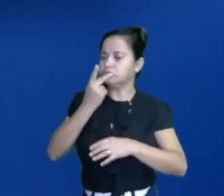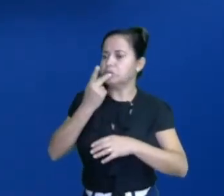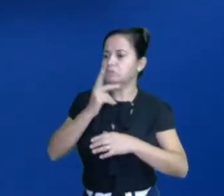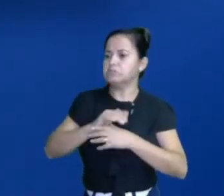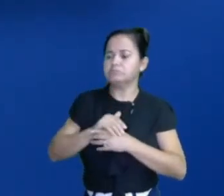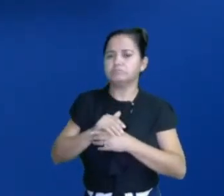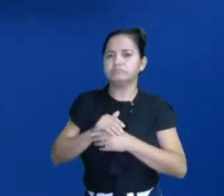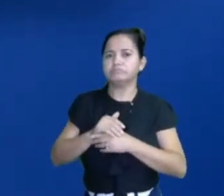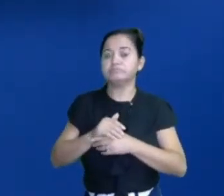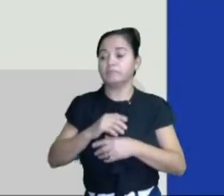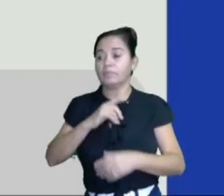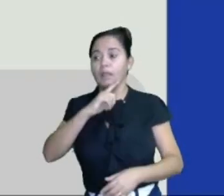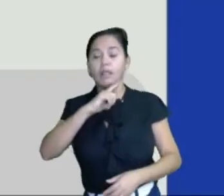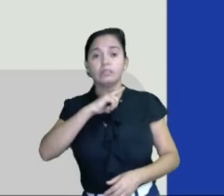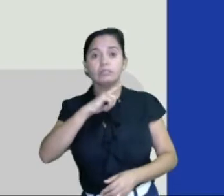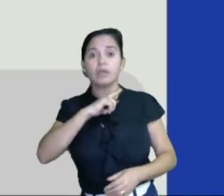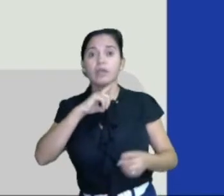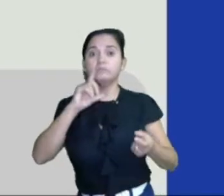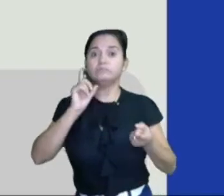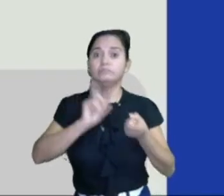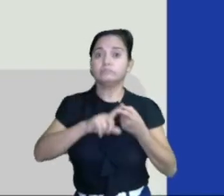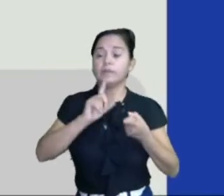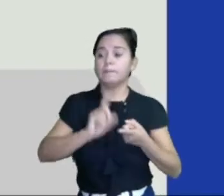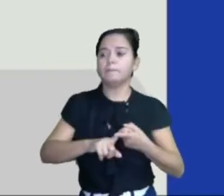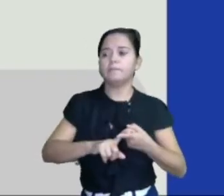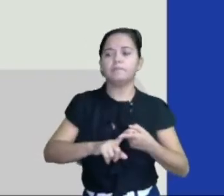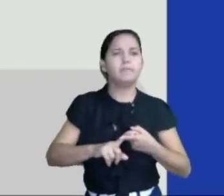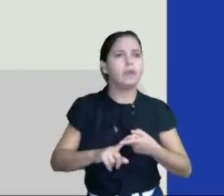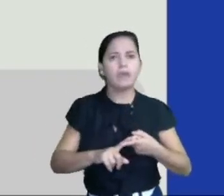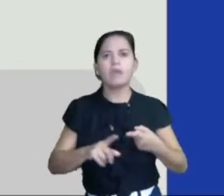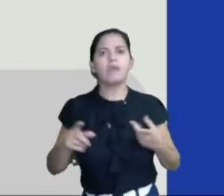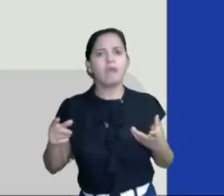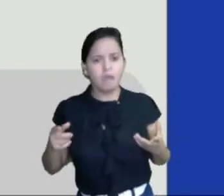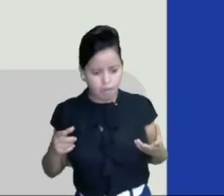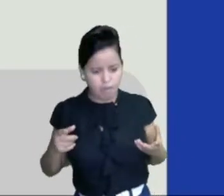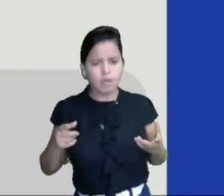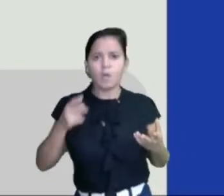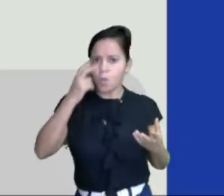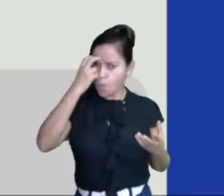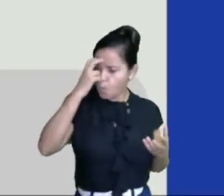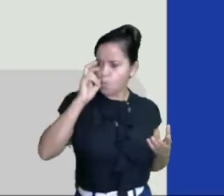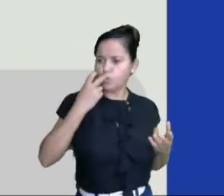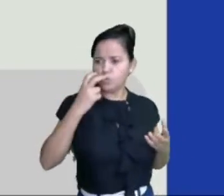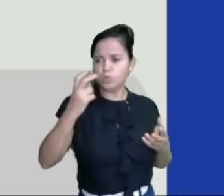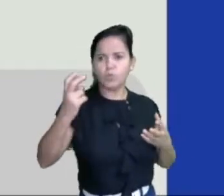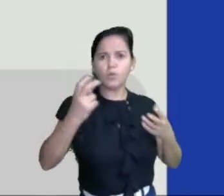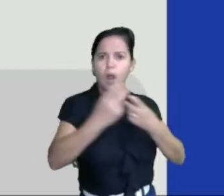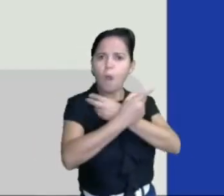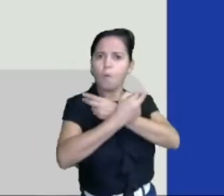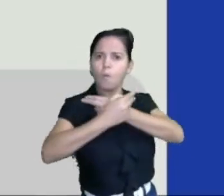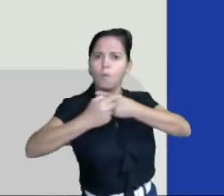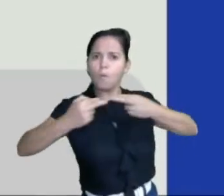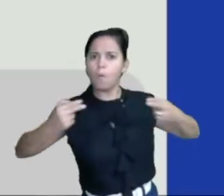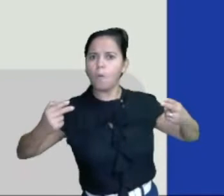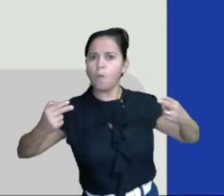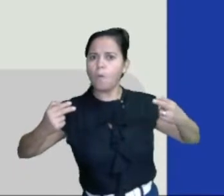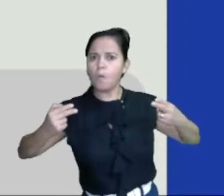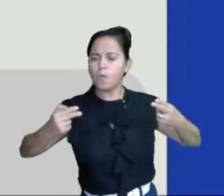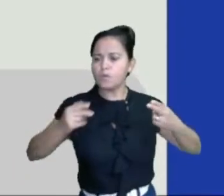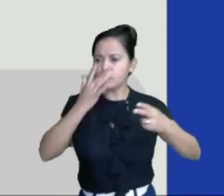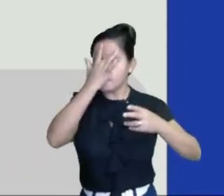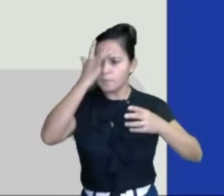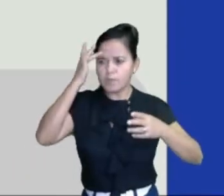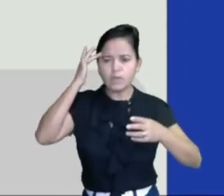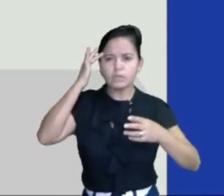Temos o patrimônio imaterial. Os bens culturais e imateriais estão relacionados aos